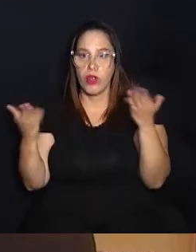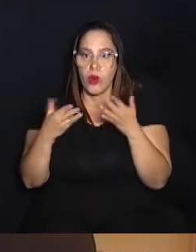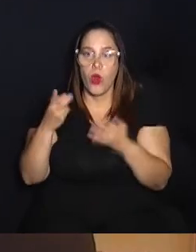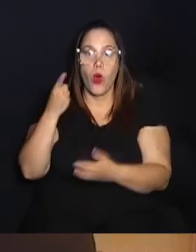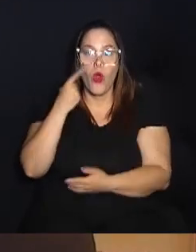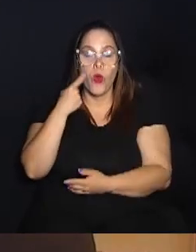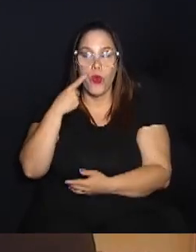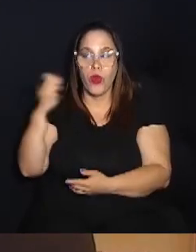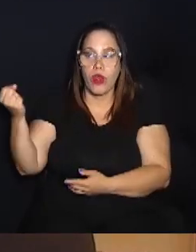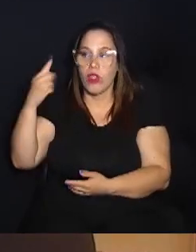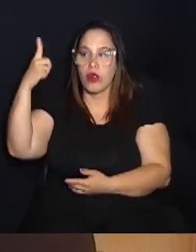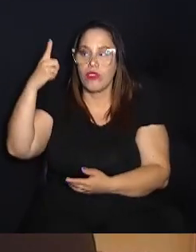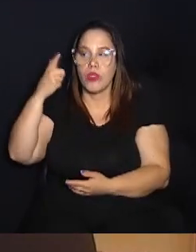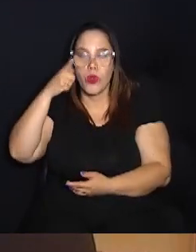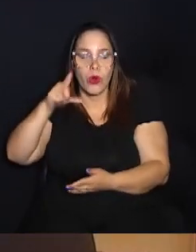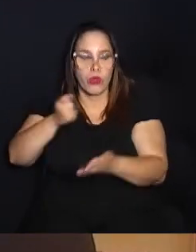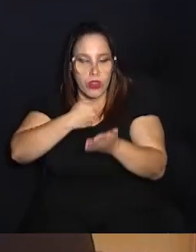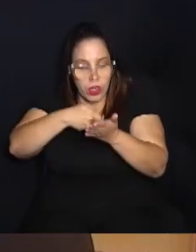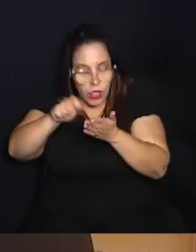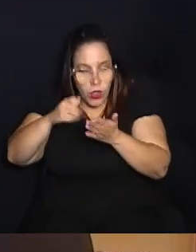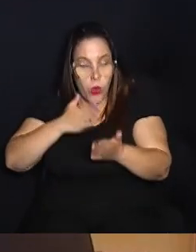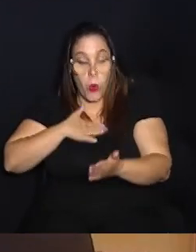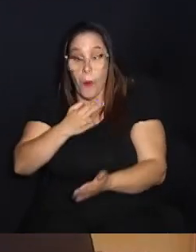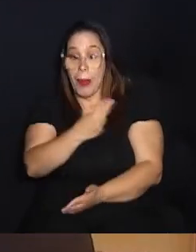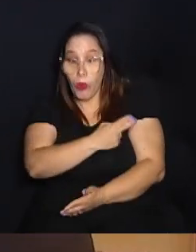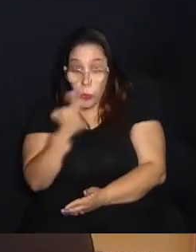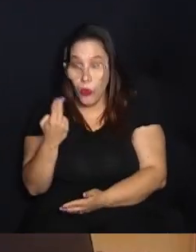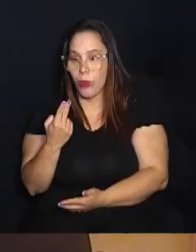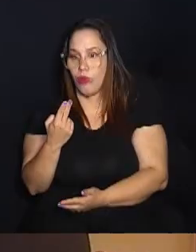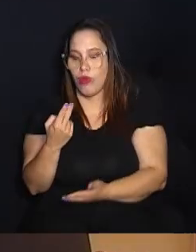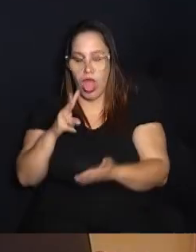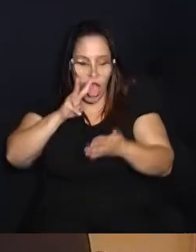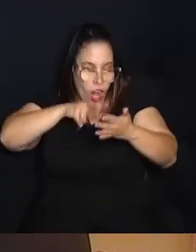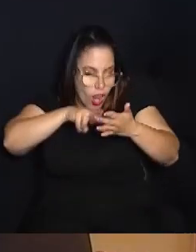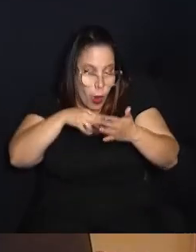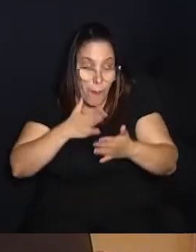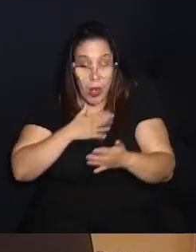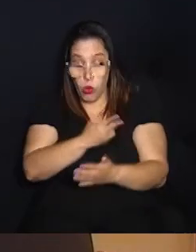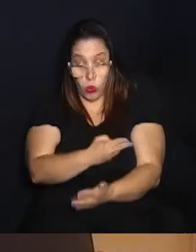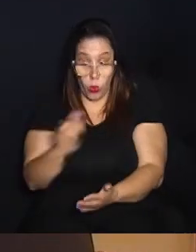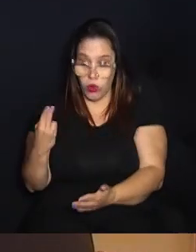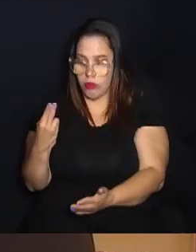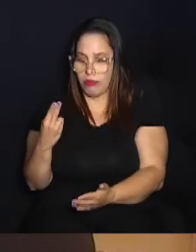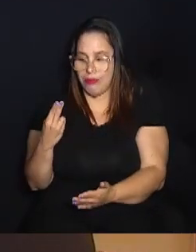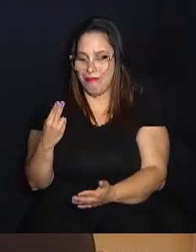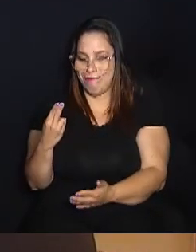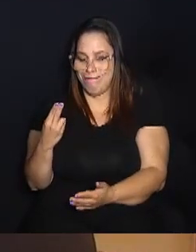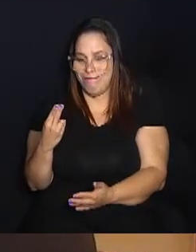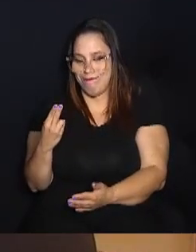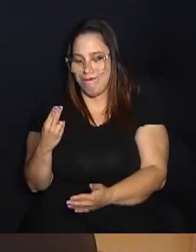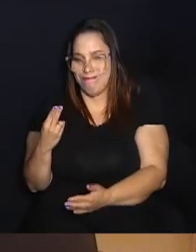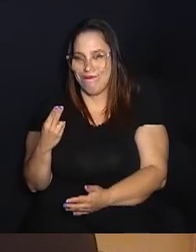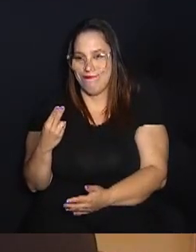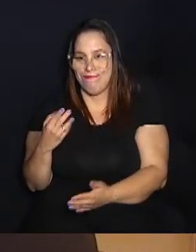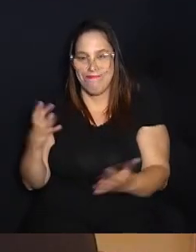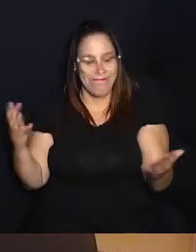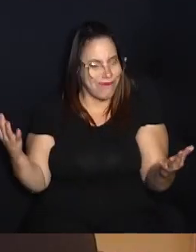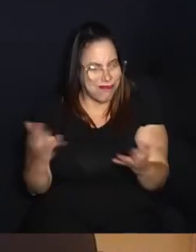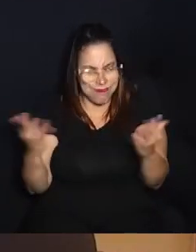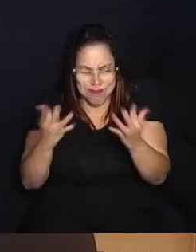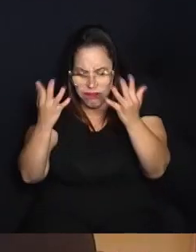hoje eu vi a luz, porque eu consegui escrever o meu nome, porque eu consegui ler o meu nome. E houve também